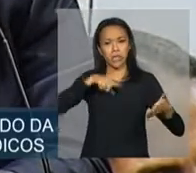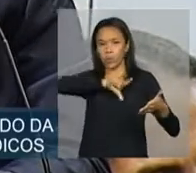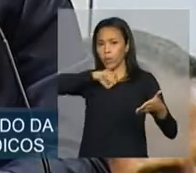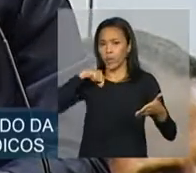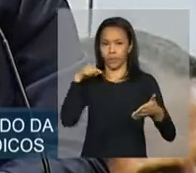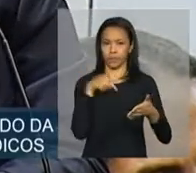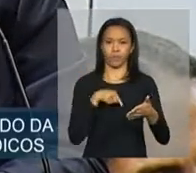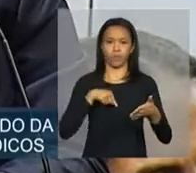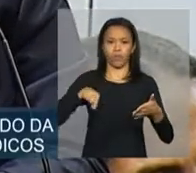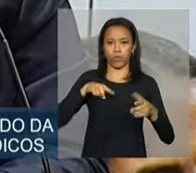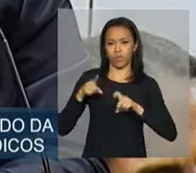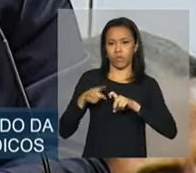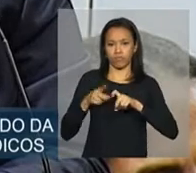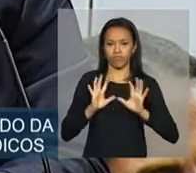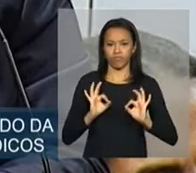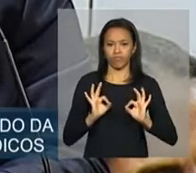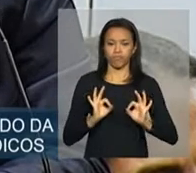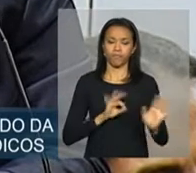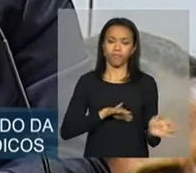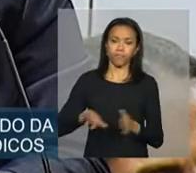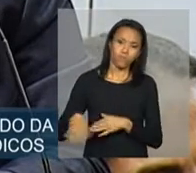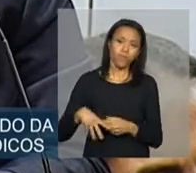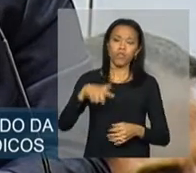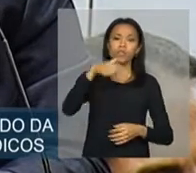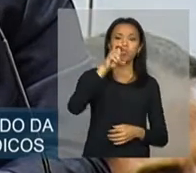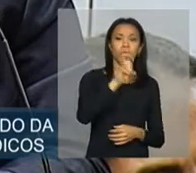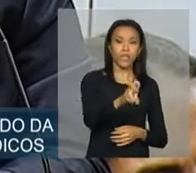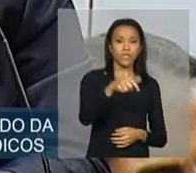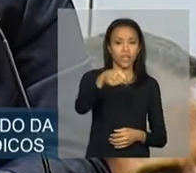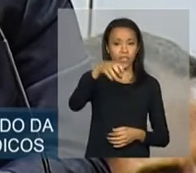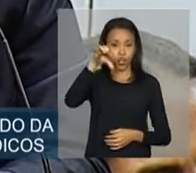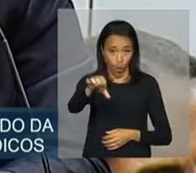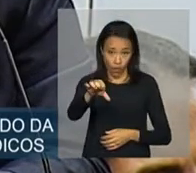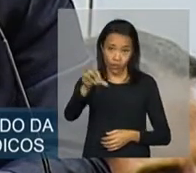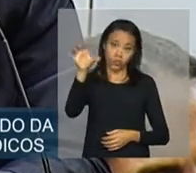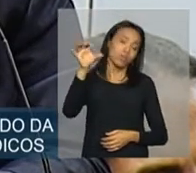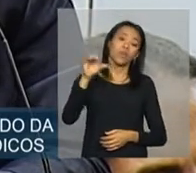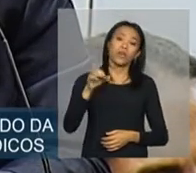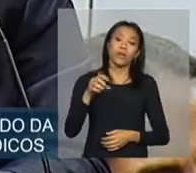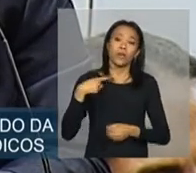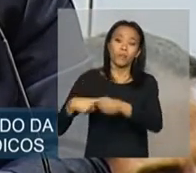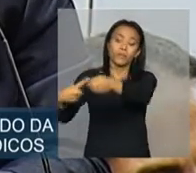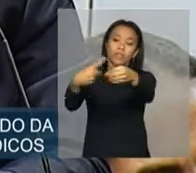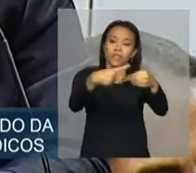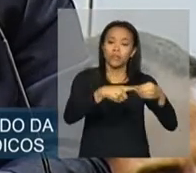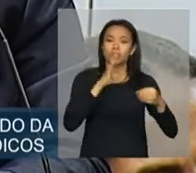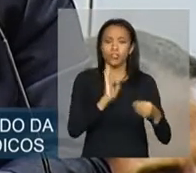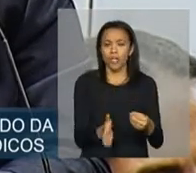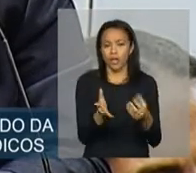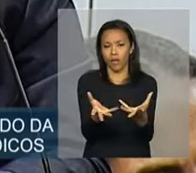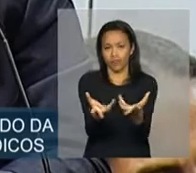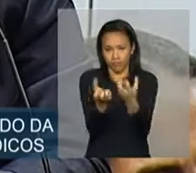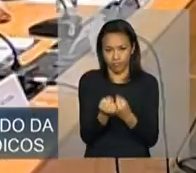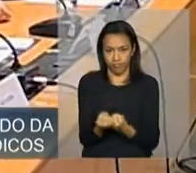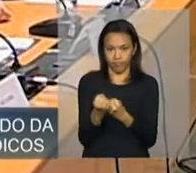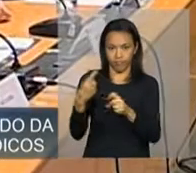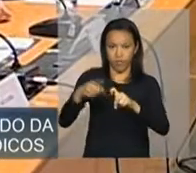foram Escolhidos por ninguém dos 579 municípios que tiveram municípios médicos alocados 96